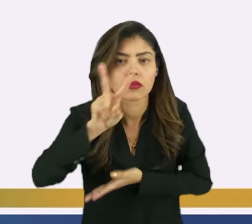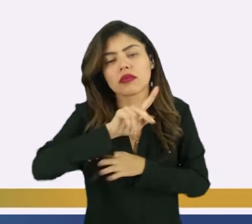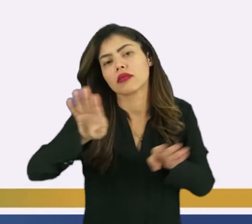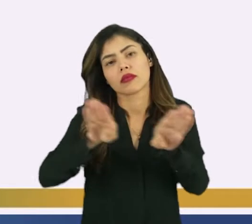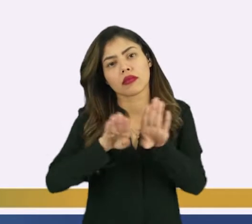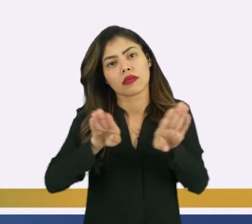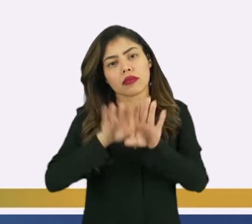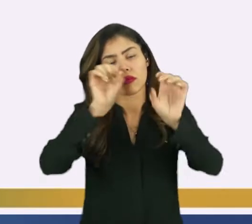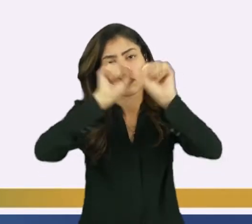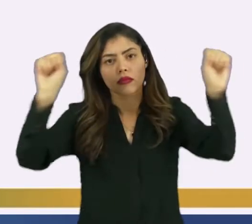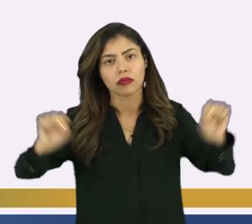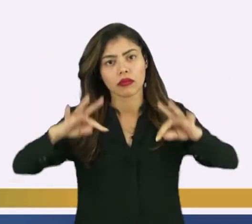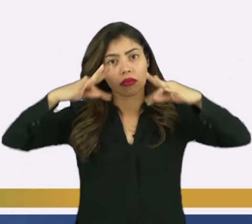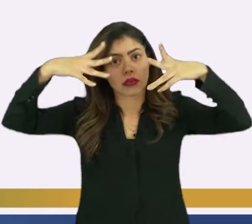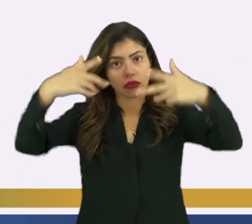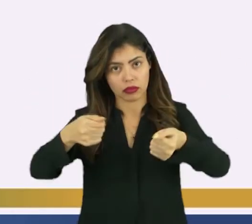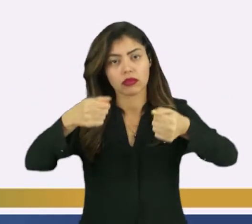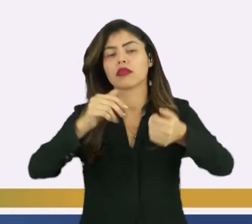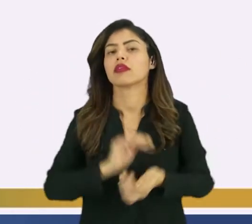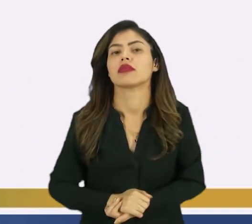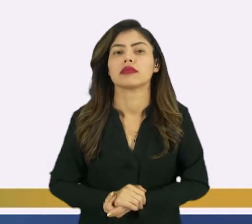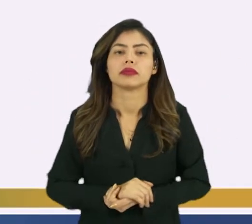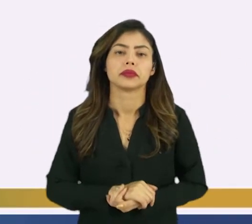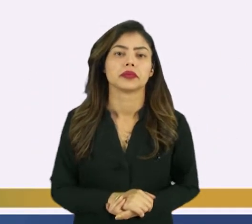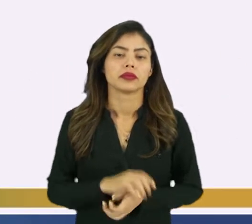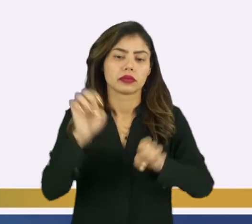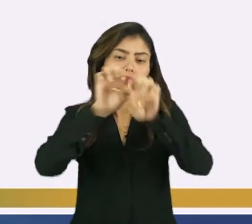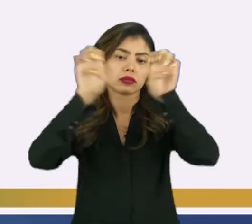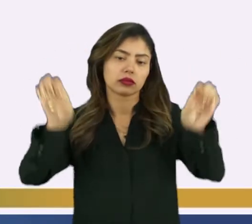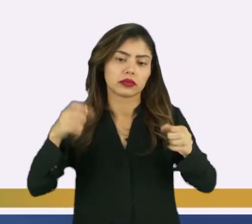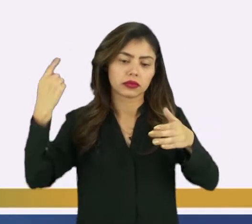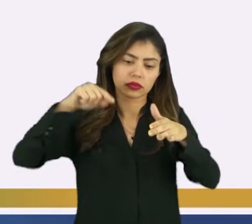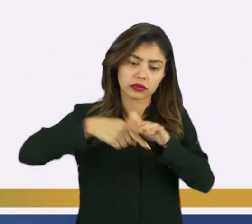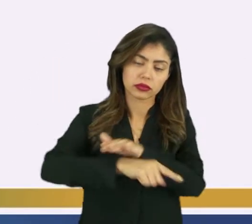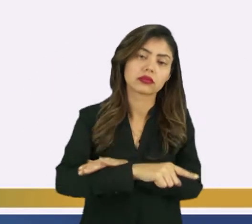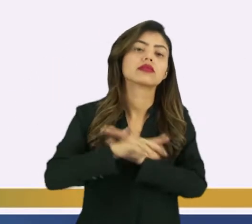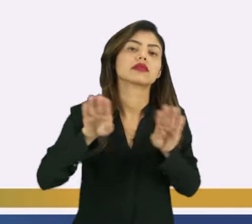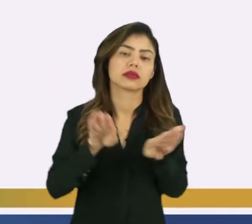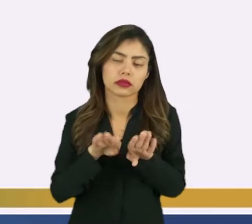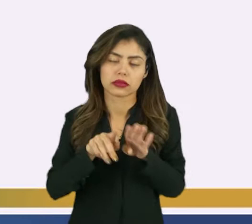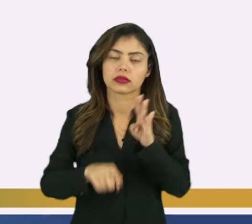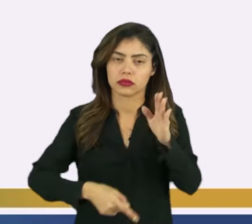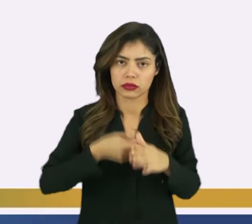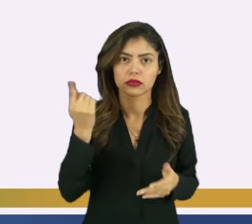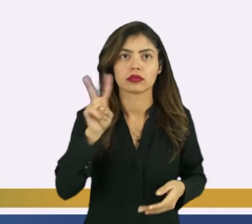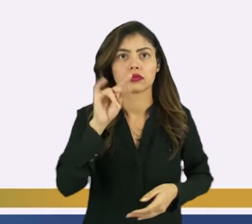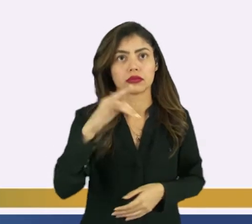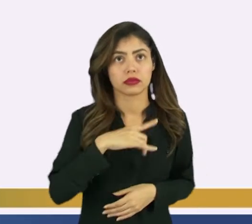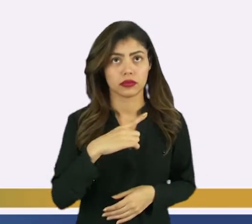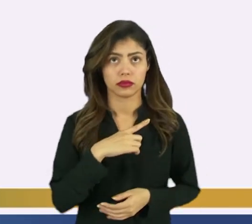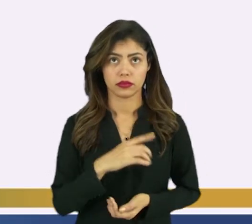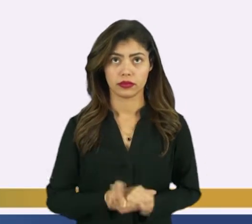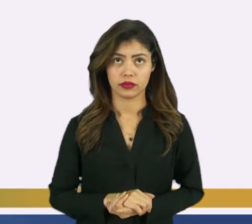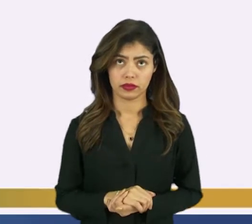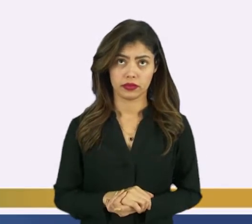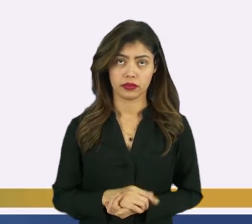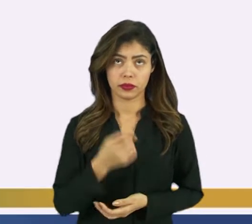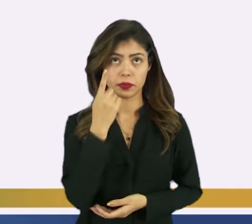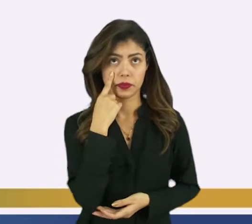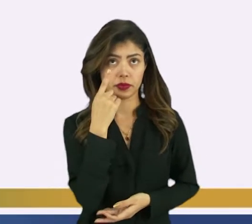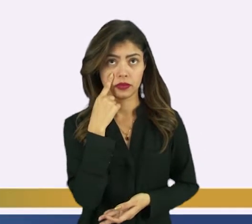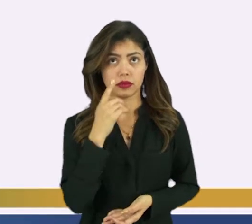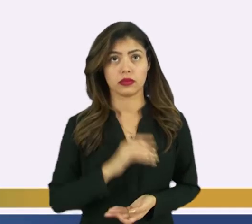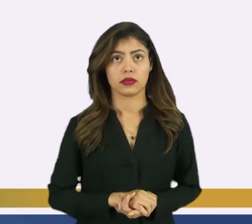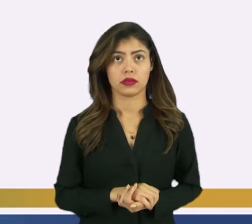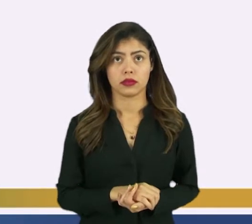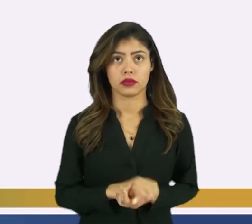que agora tem um sistema digestório completo, né? Tem uma estrutura para que o alimento possa entrar primeiramente. Então, eles vão ter, uma